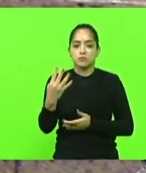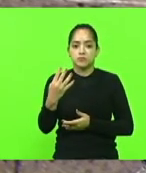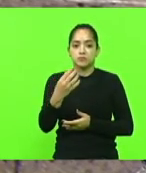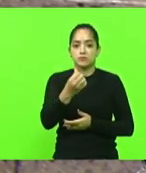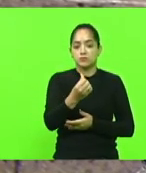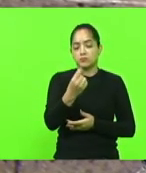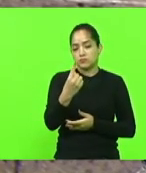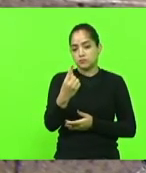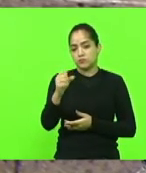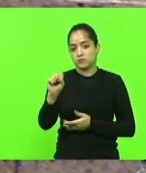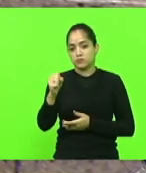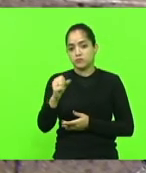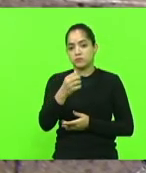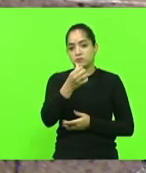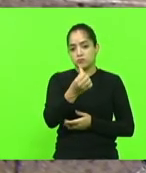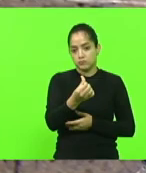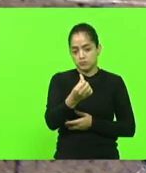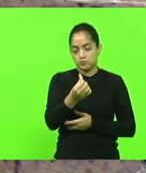618 e